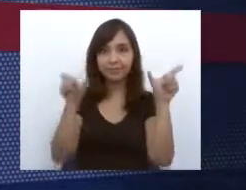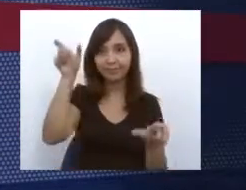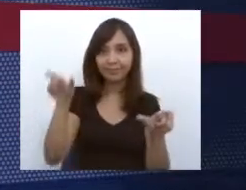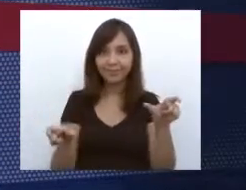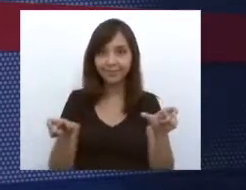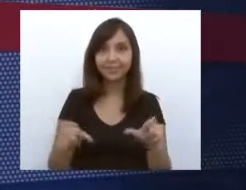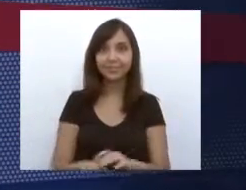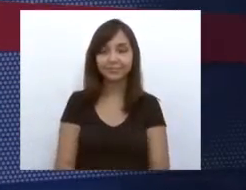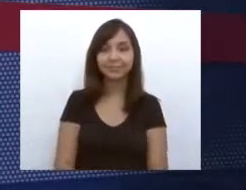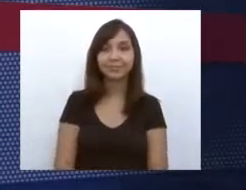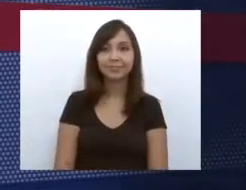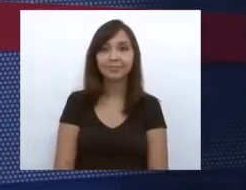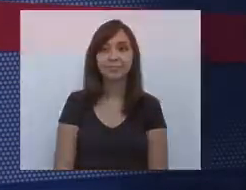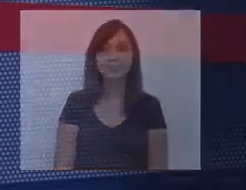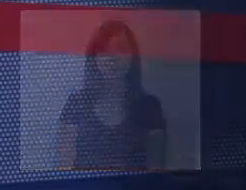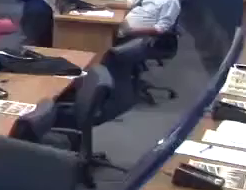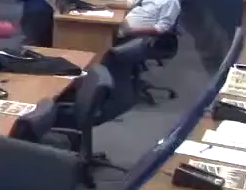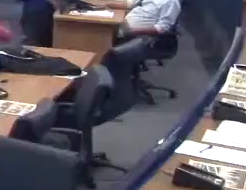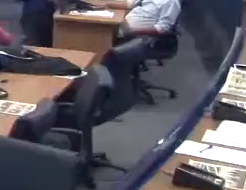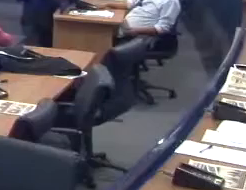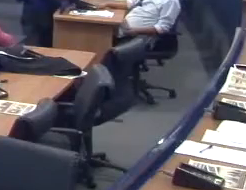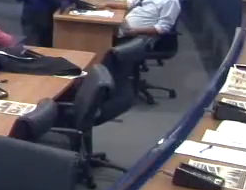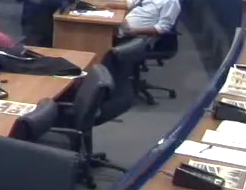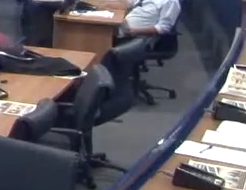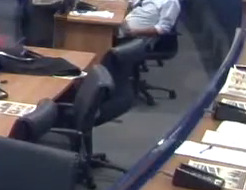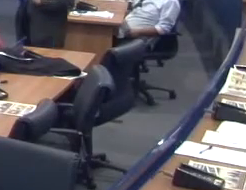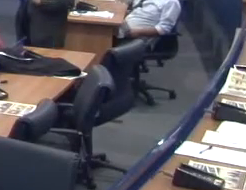Guarulhos, o canal da cidadania.